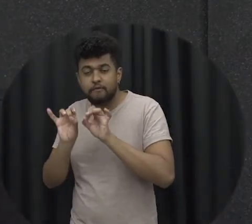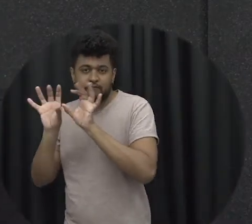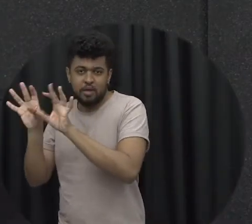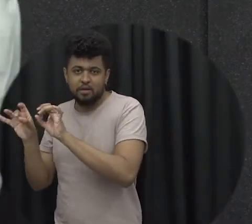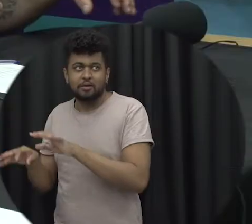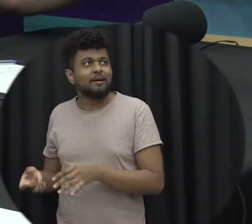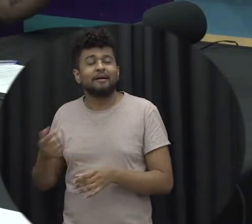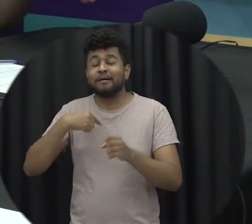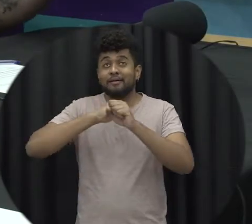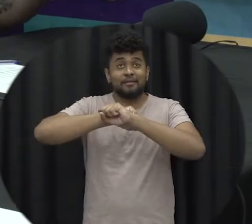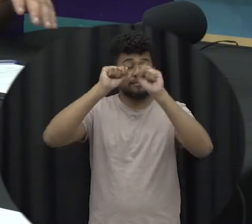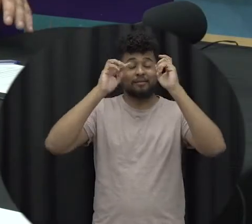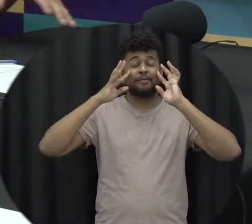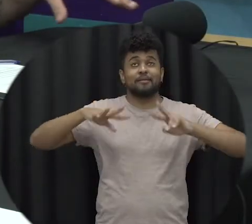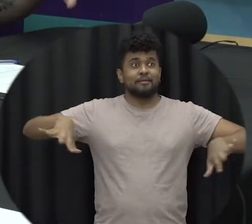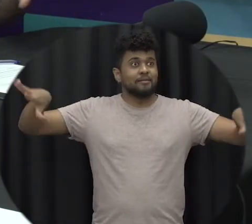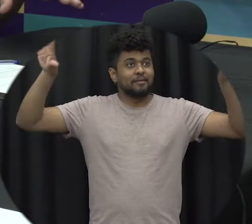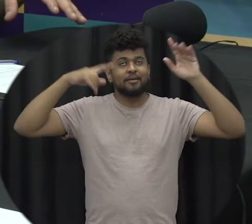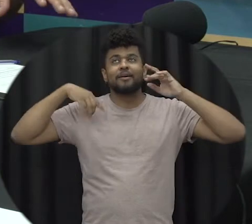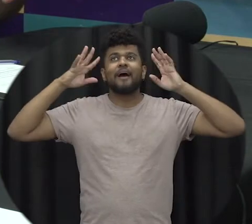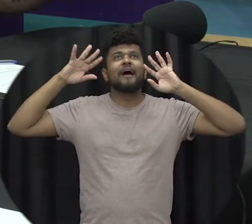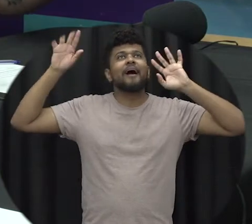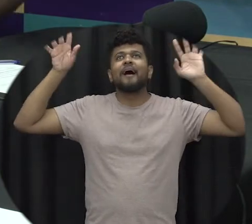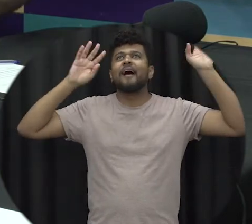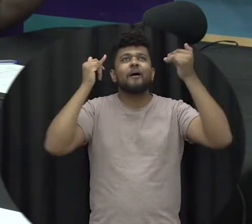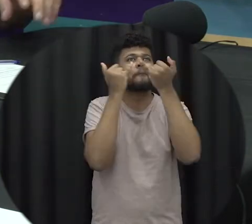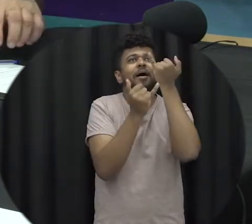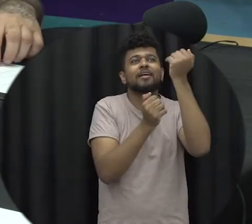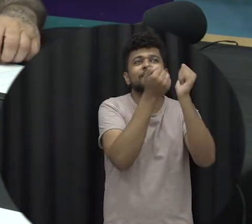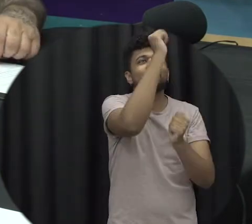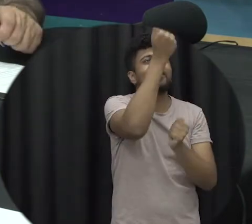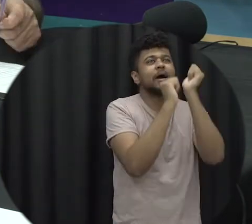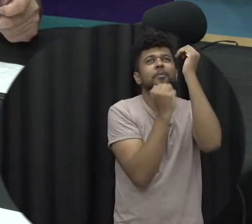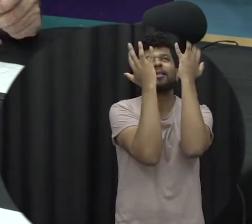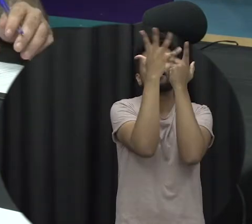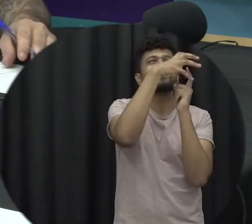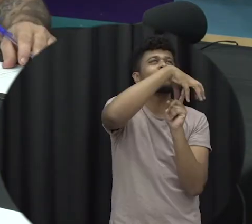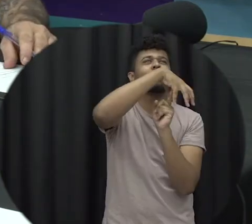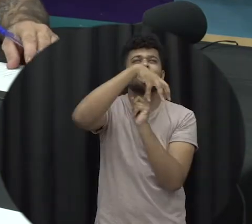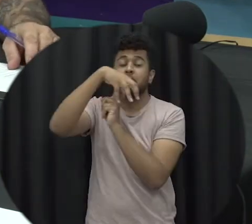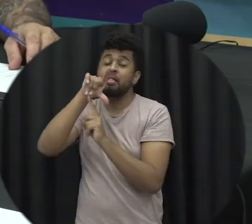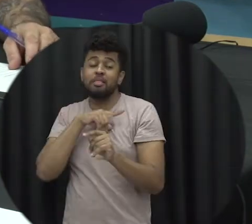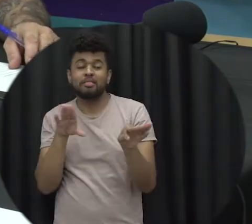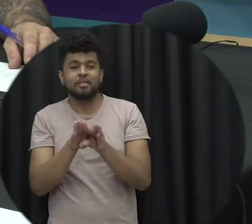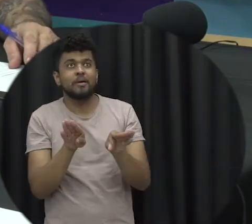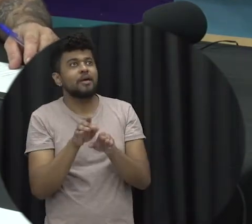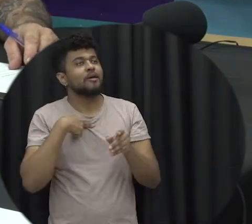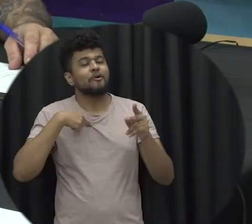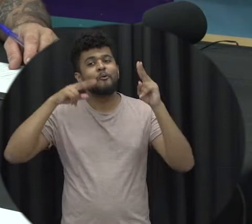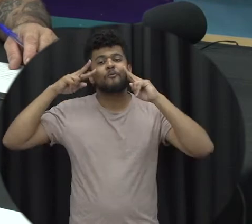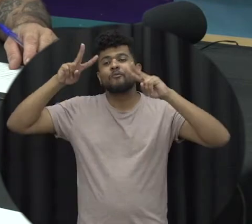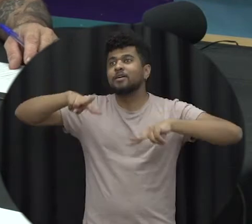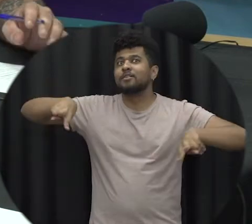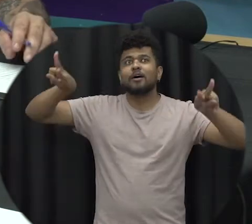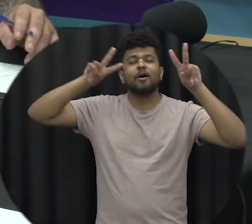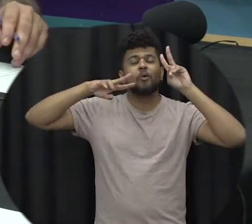que era tipo um monte, era uma fazendinha de cogumelos, assim. Tem também. Tinha uma visão romantizada